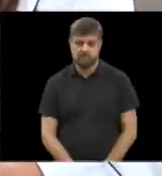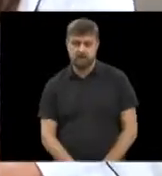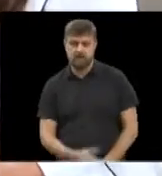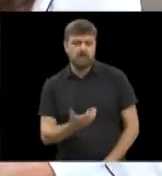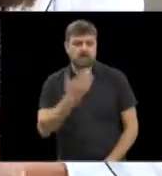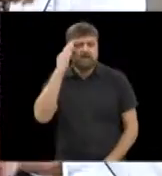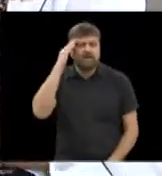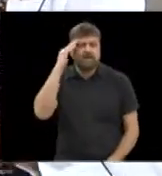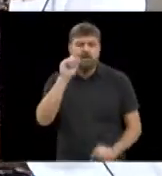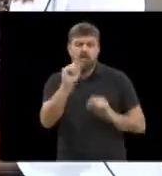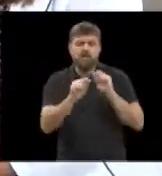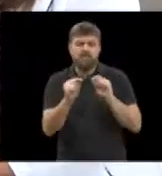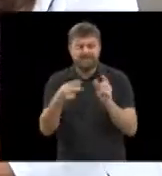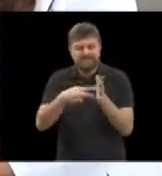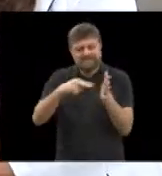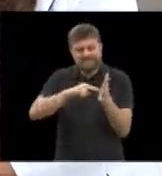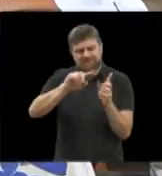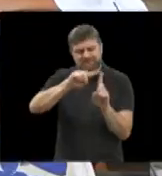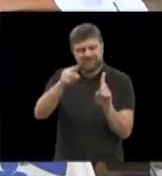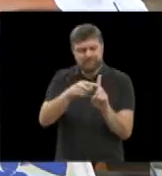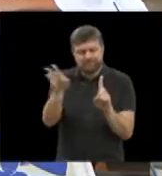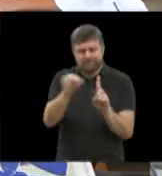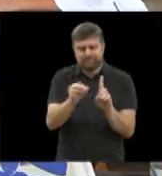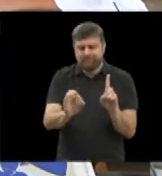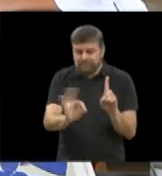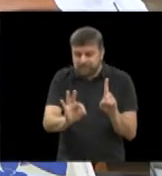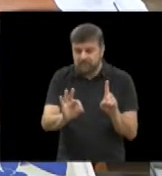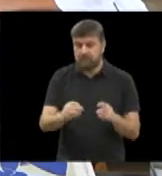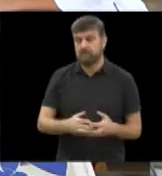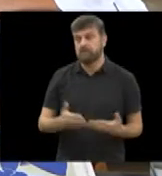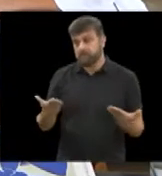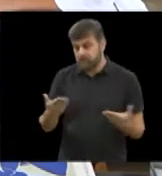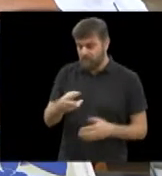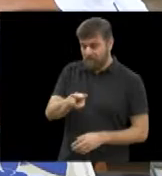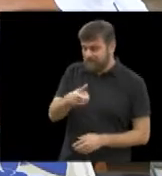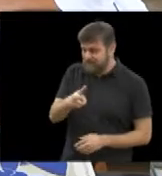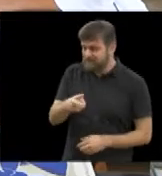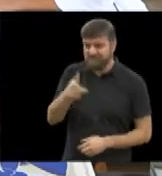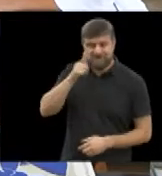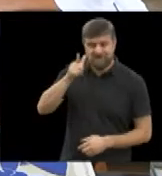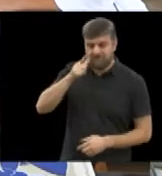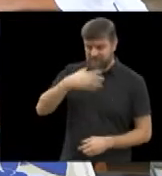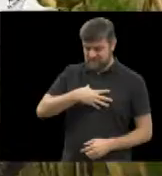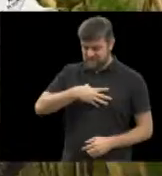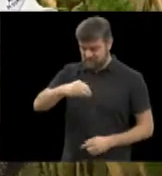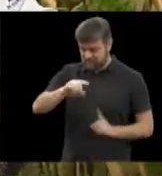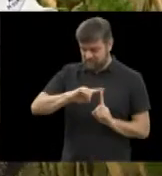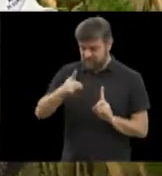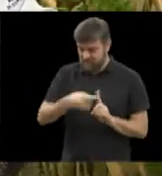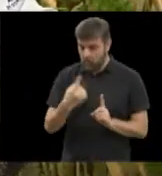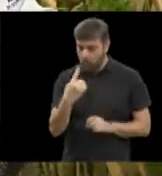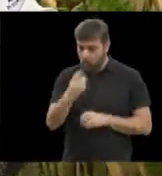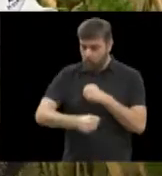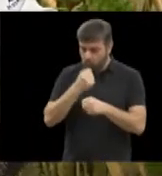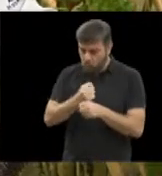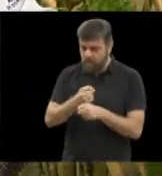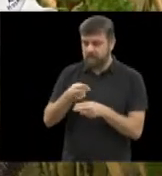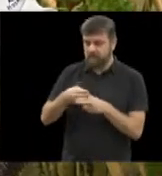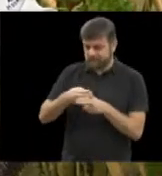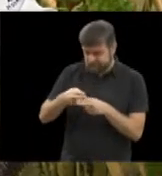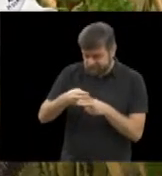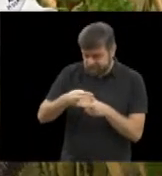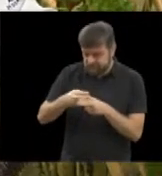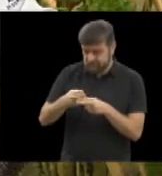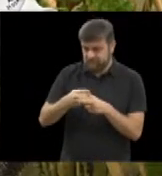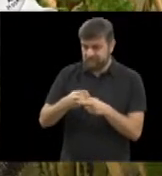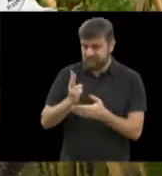queria entender o que é infertilidade. A gente considera um casal infértil aquele casal que tem pelo menos 1 ano de vida sexual ativa,